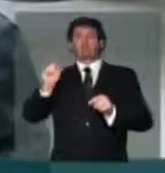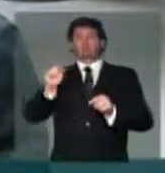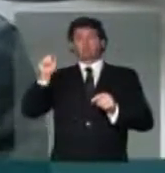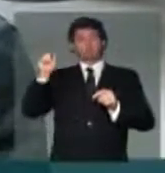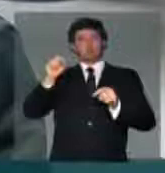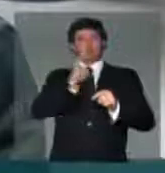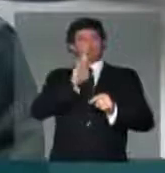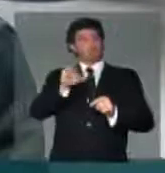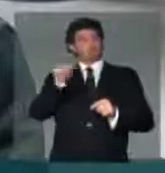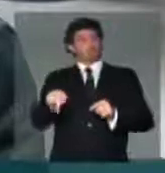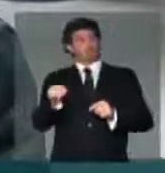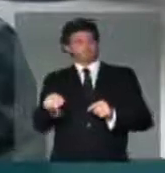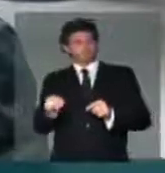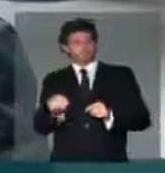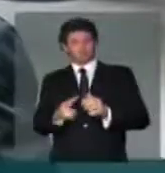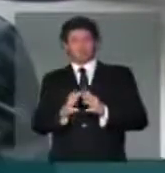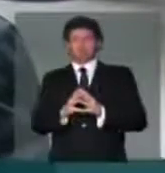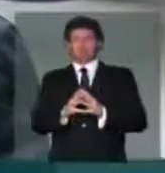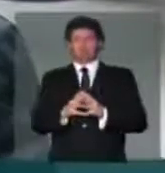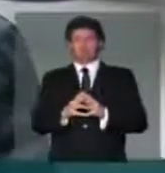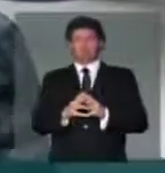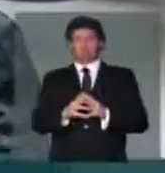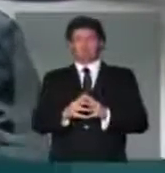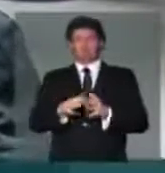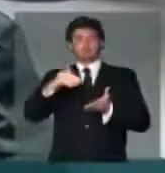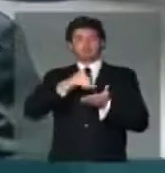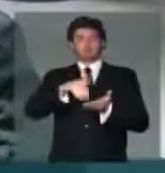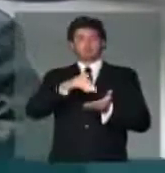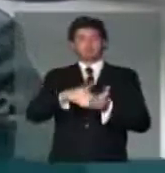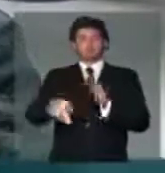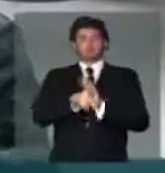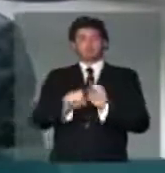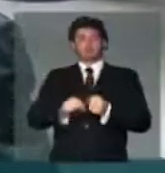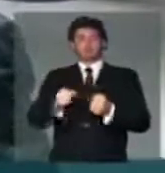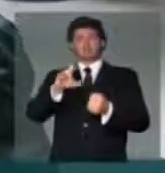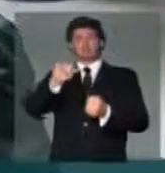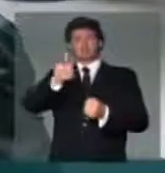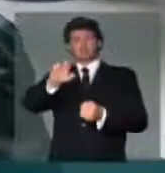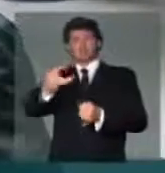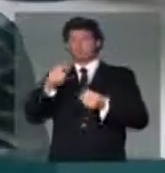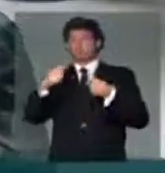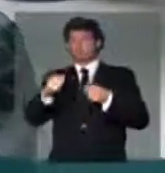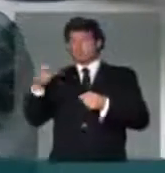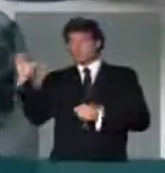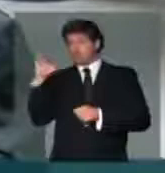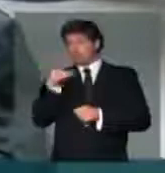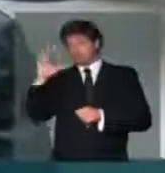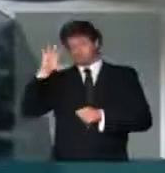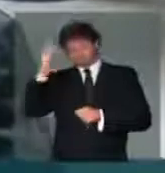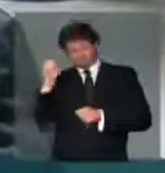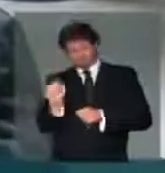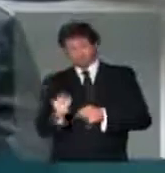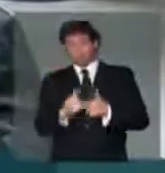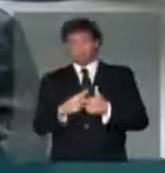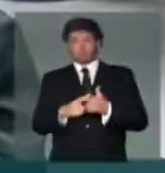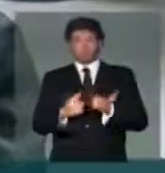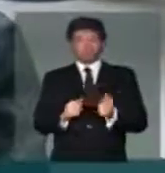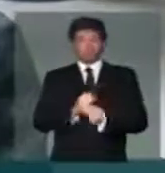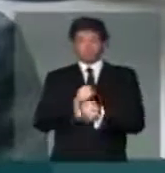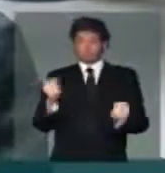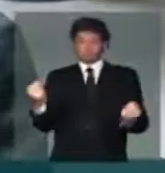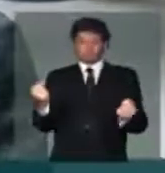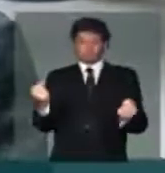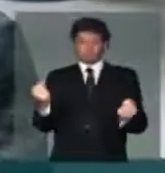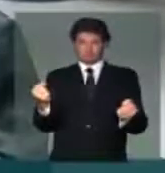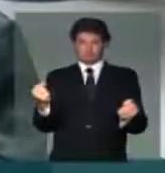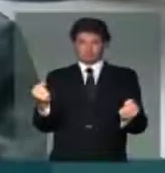essas demandas, a Secretaria da Defesa Civil precisa dar agilidade porque não é